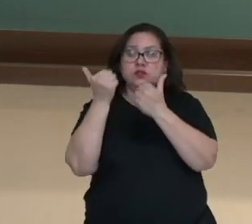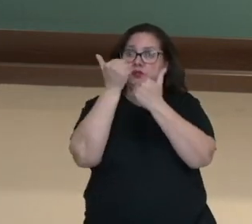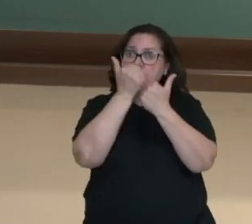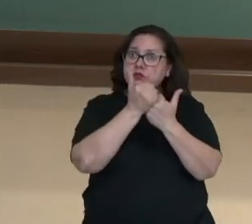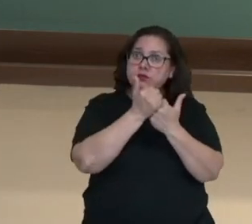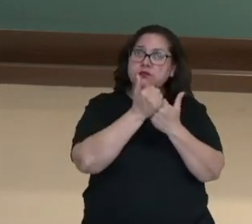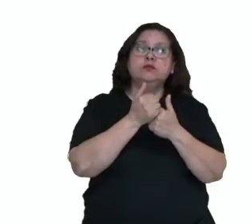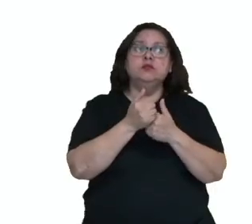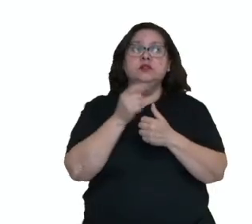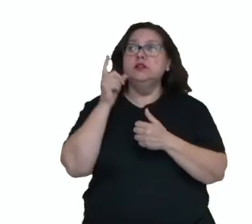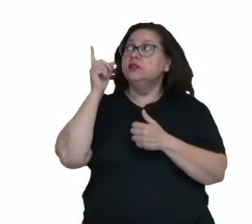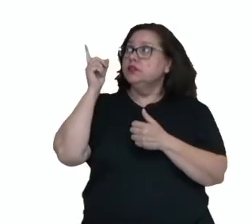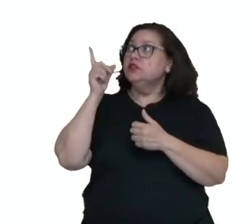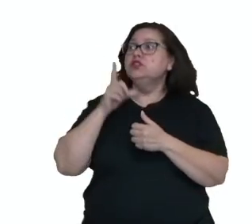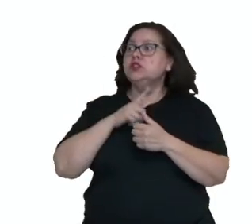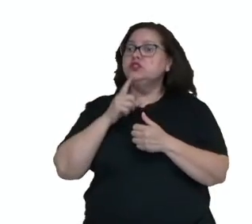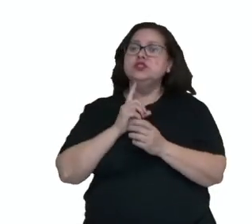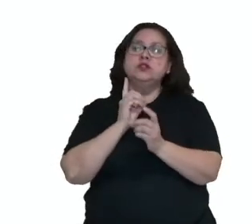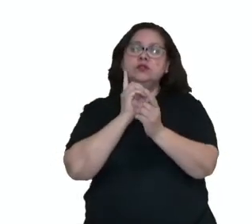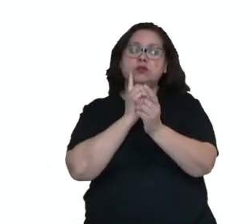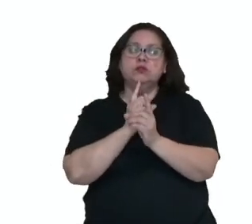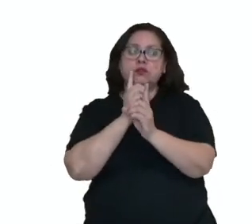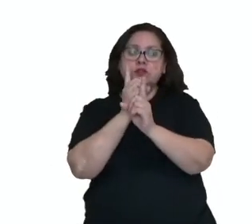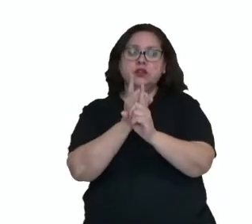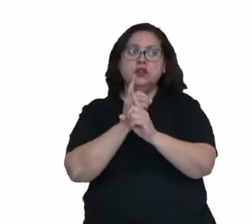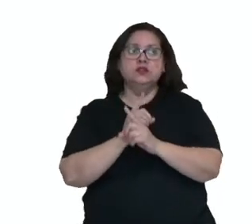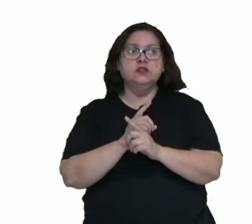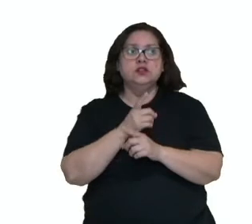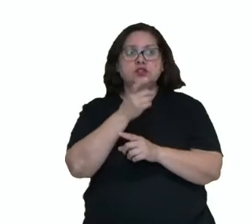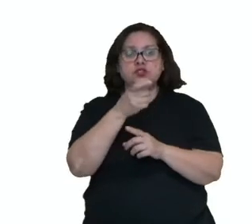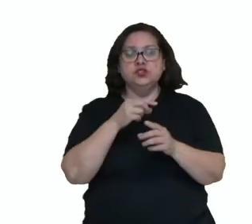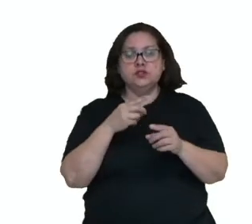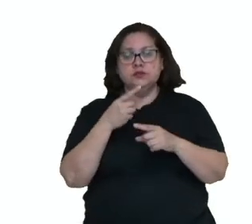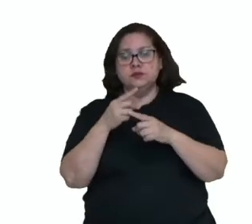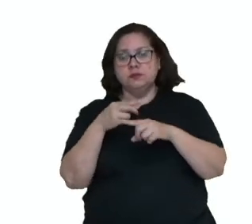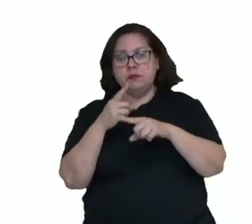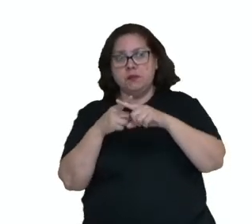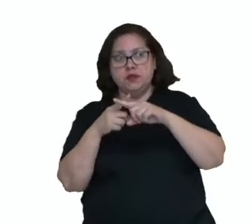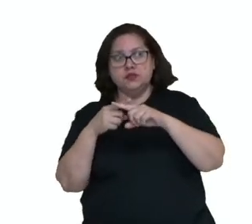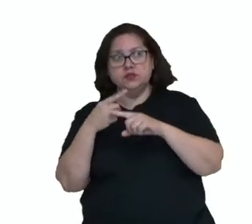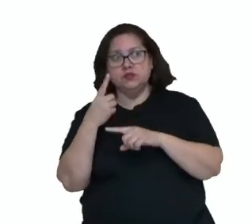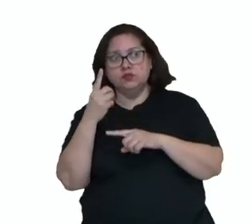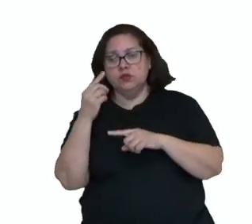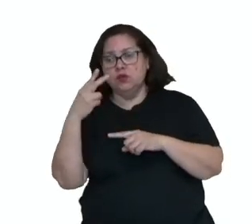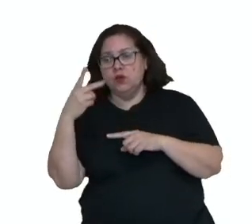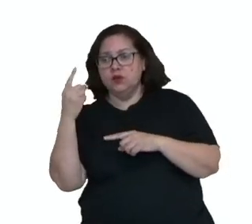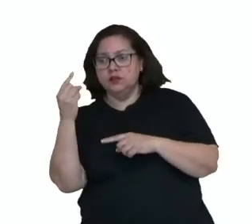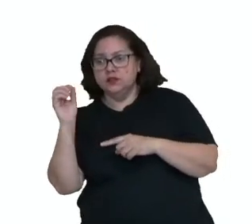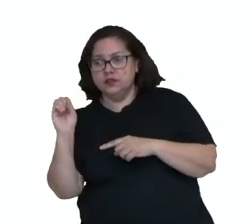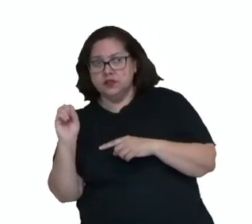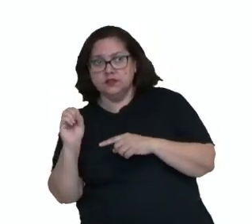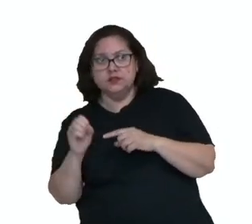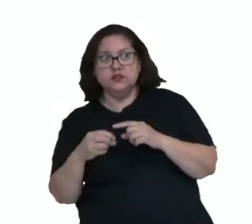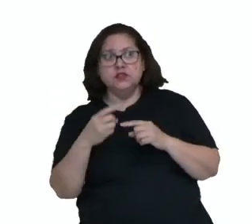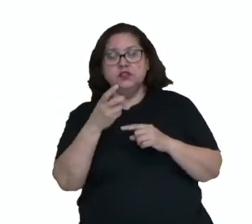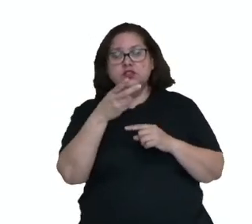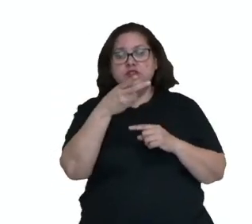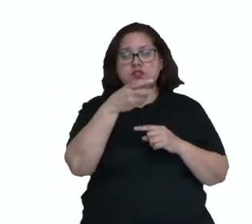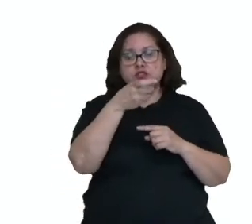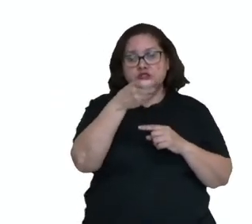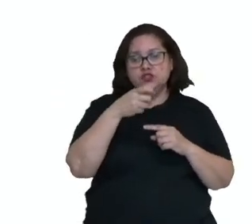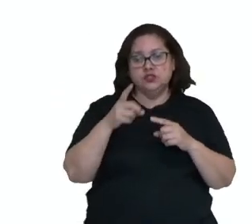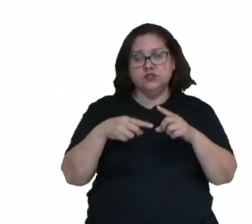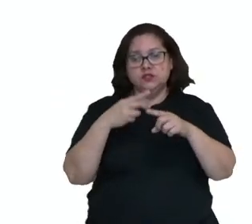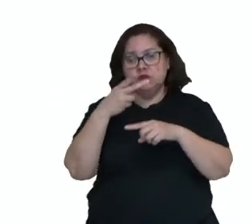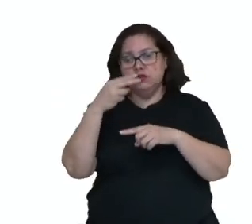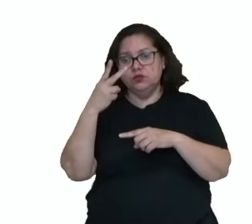substituo nessa que eu já tinha incógnita isolada. X mais 2y igual a 10. X igual a 2 mais